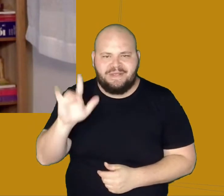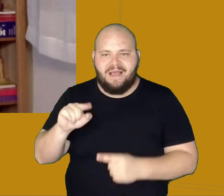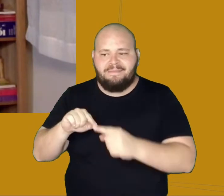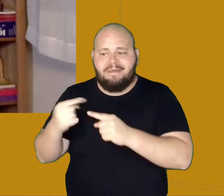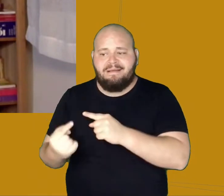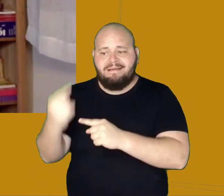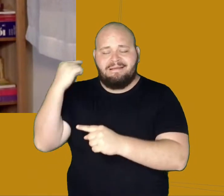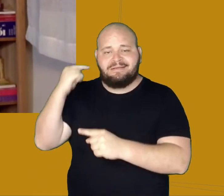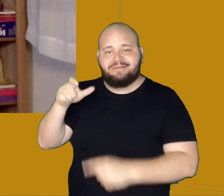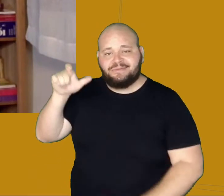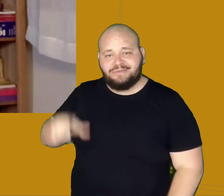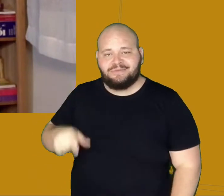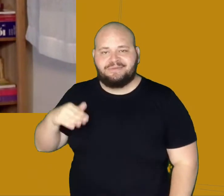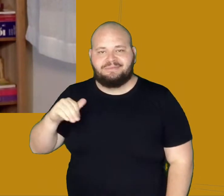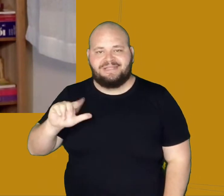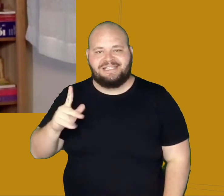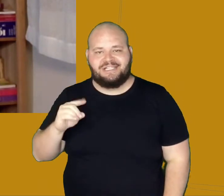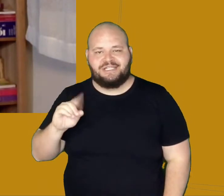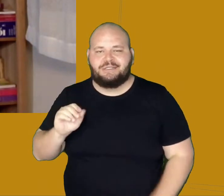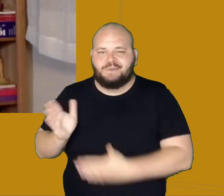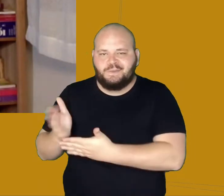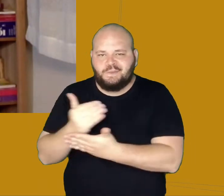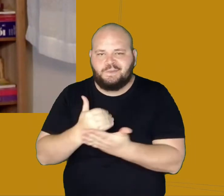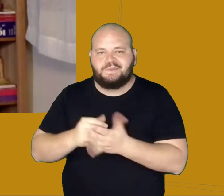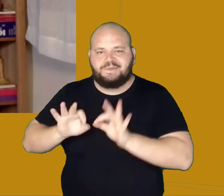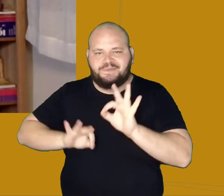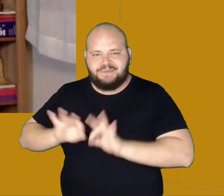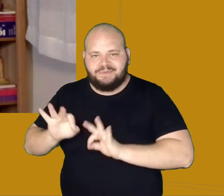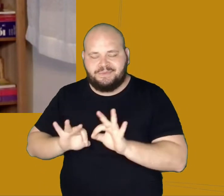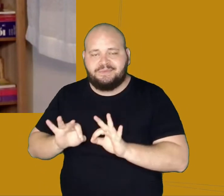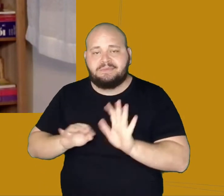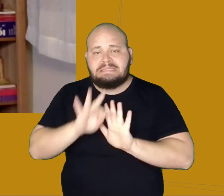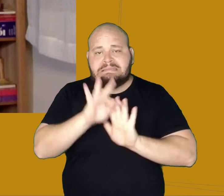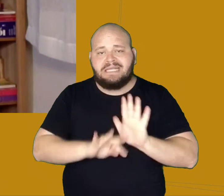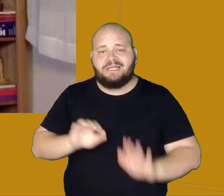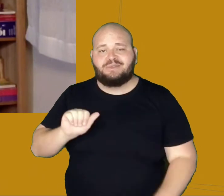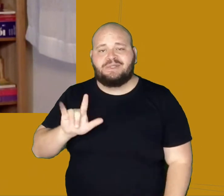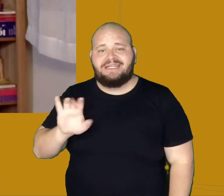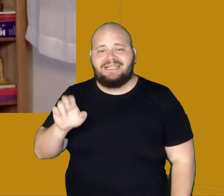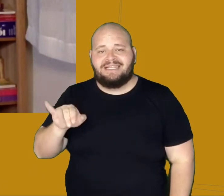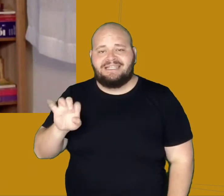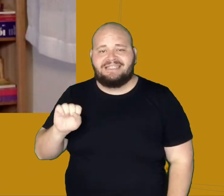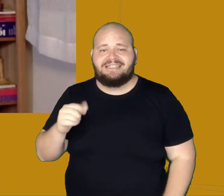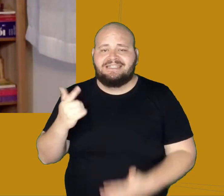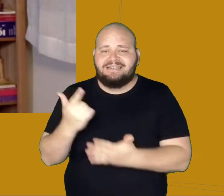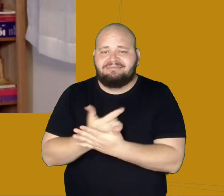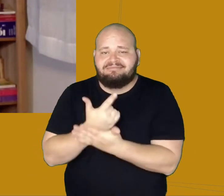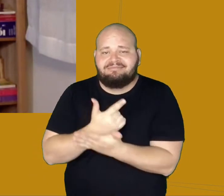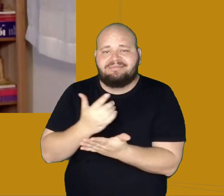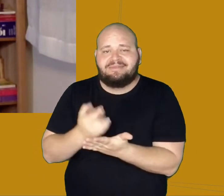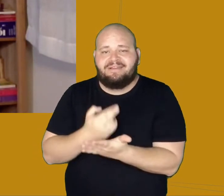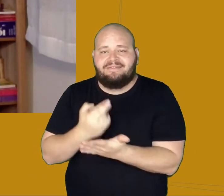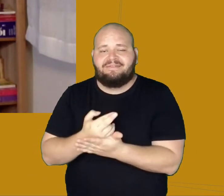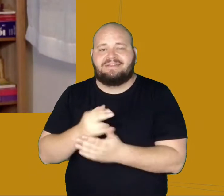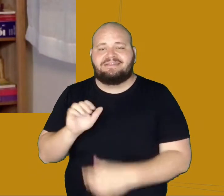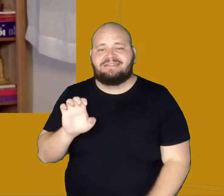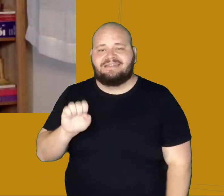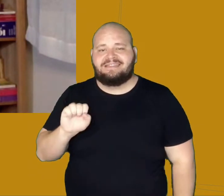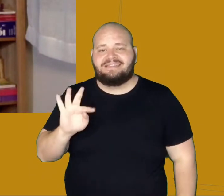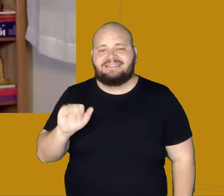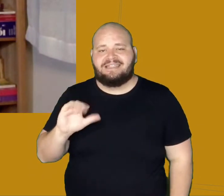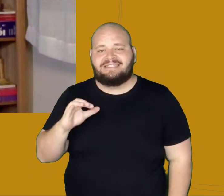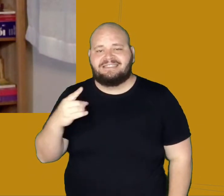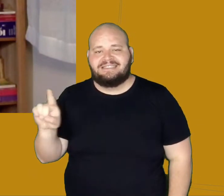não sabe, antes de sair na coletânea organizada pelo próprio Machado, O Alienista foi publicado em uma revista da época, chamada